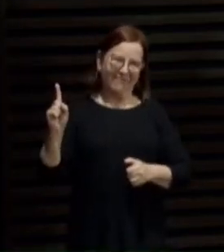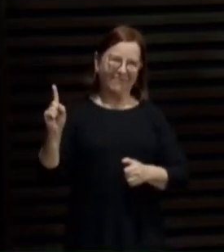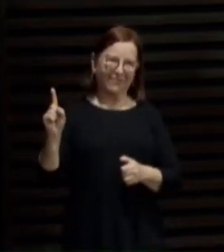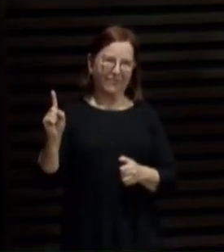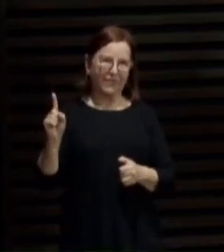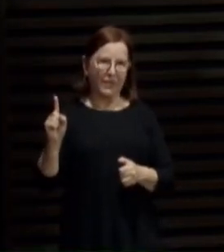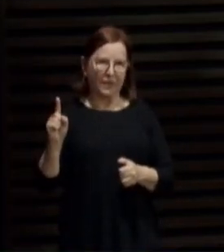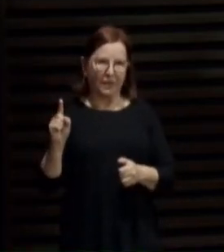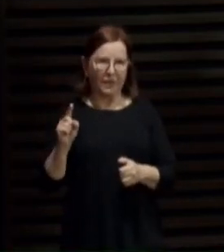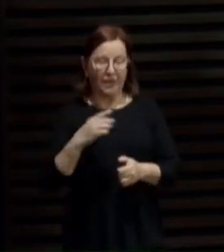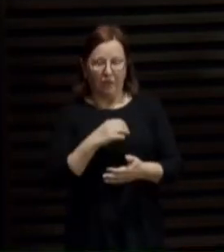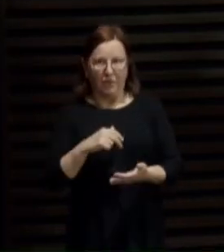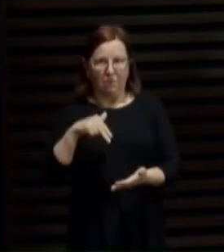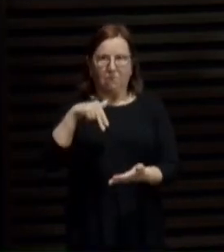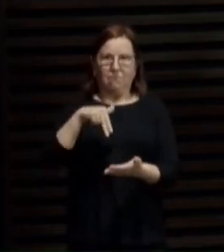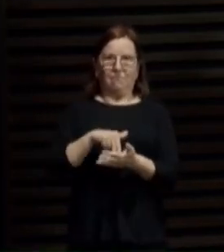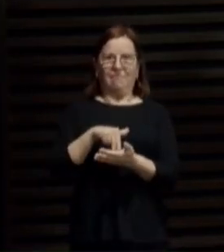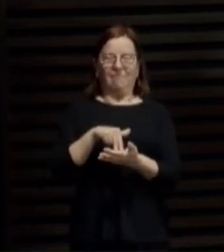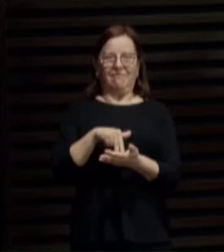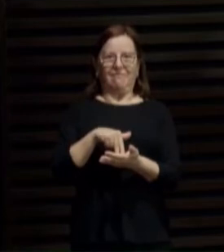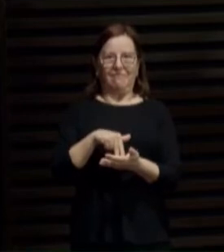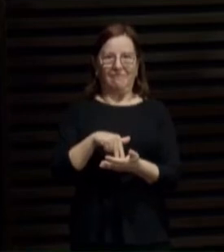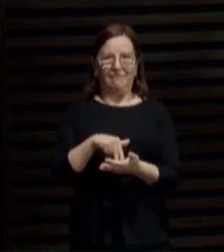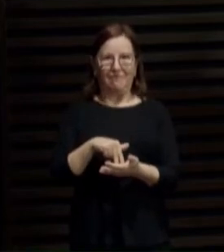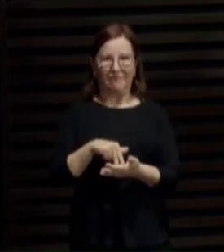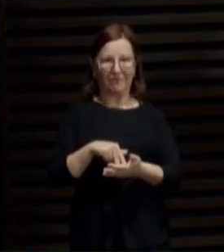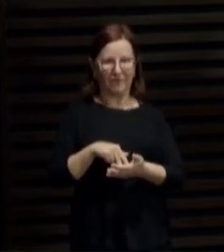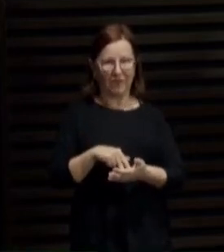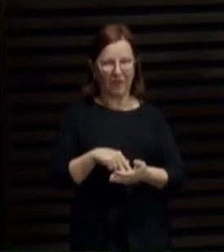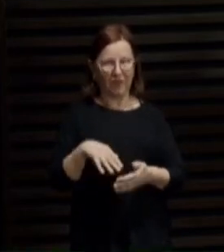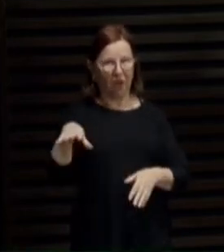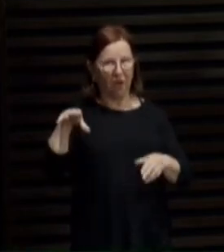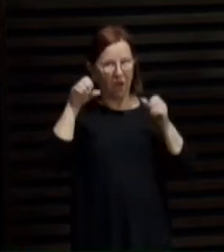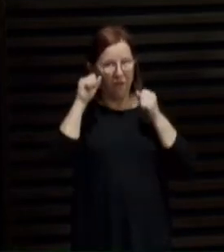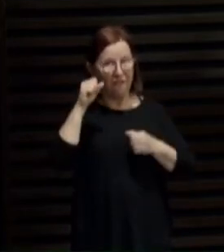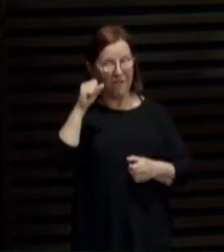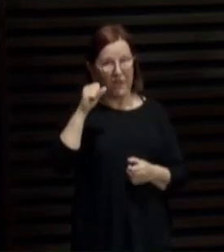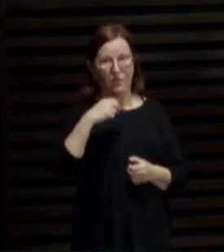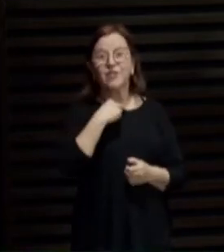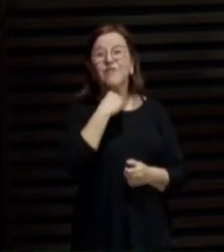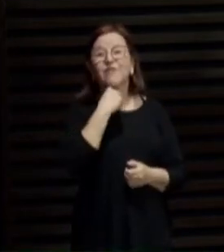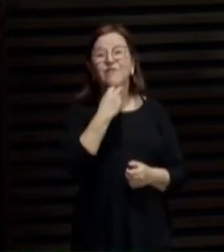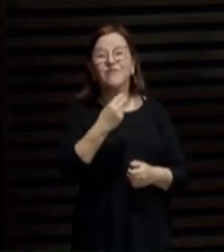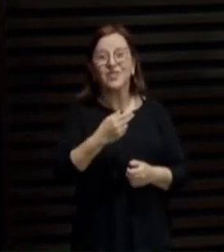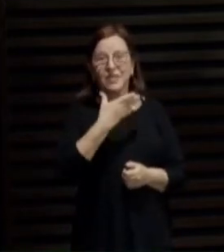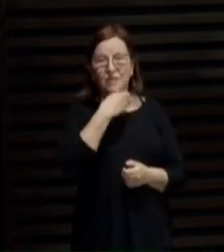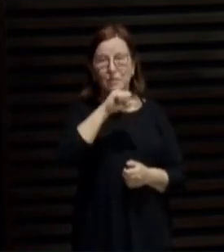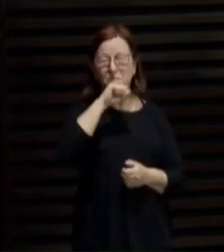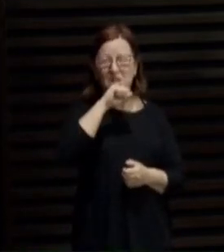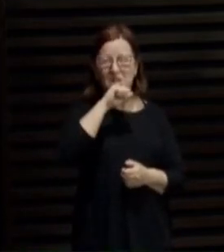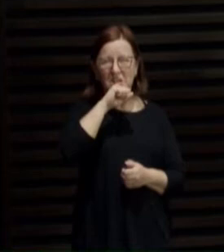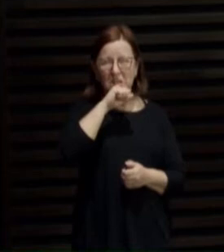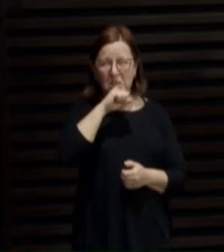Ele brecou. O tom da voz era do pai, e a energia era de um